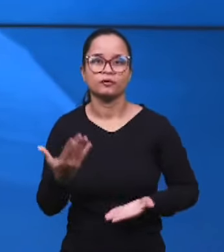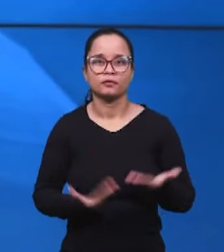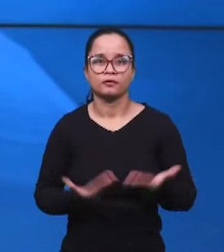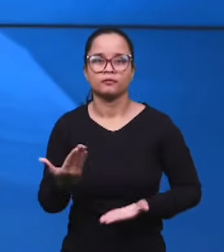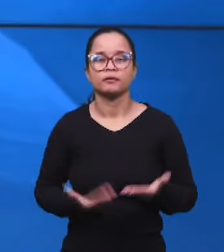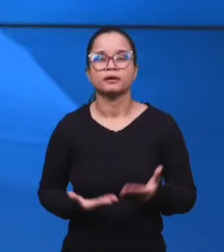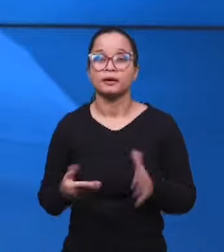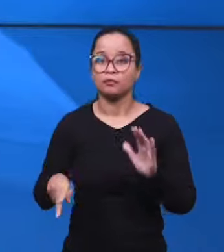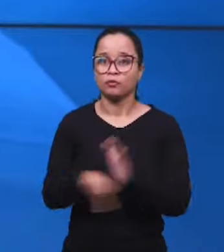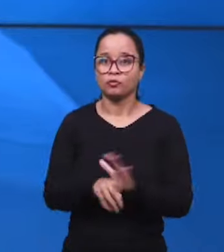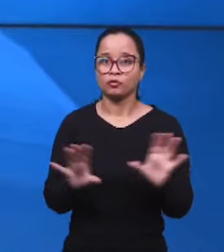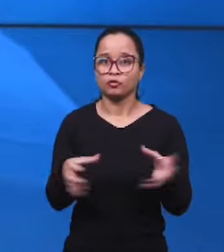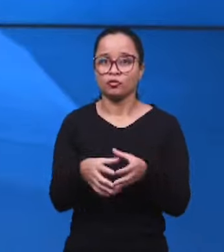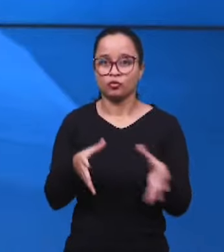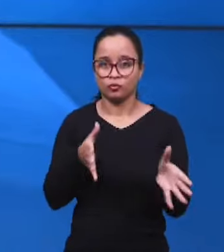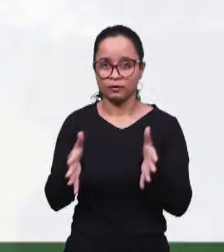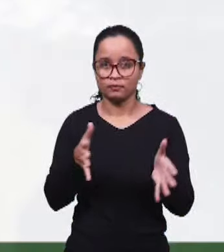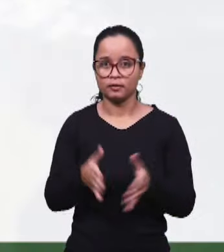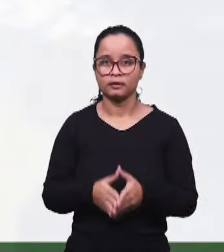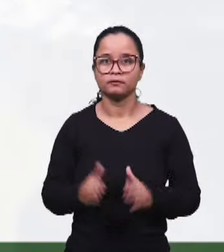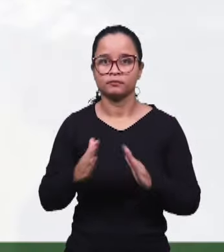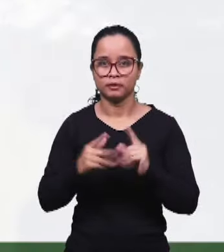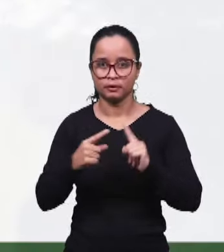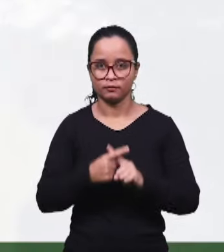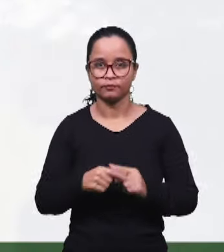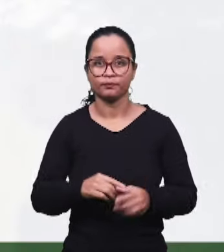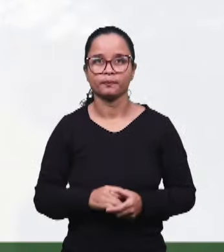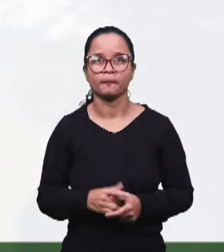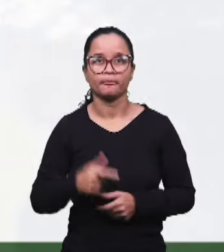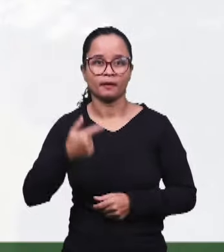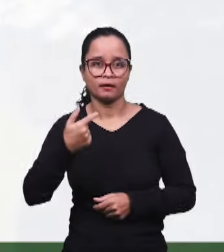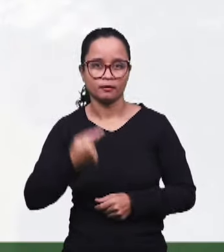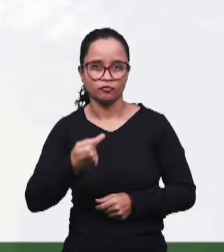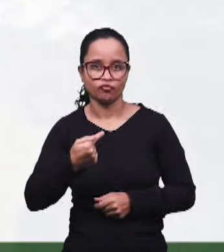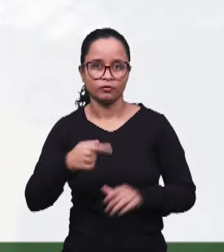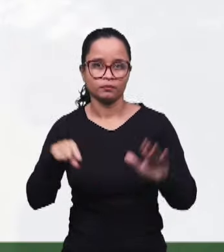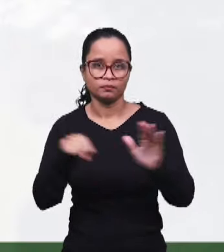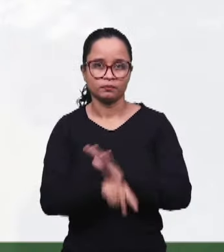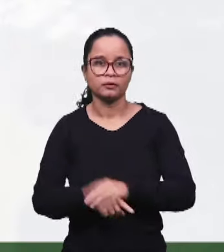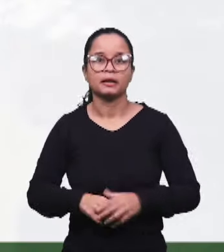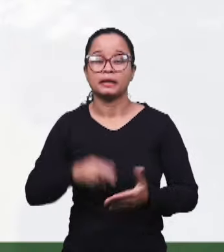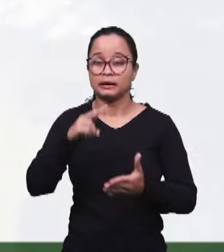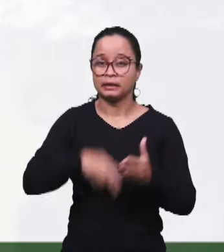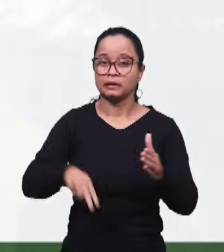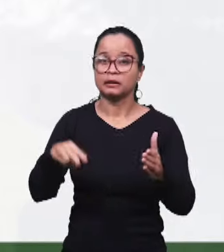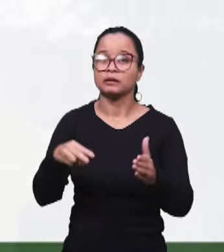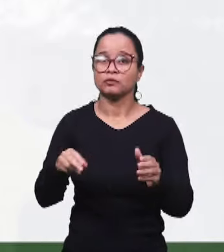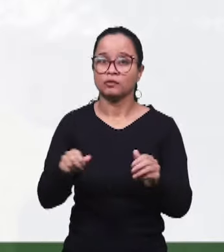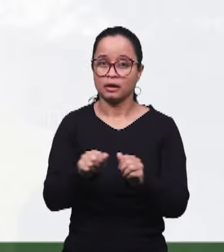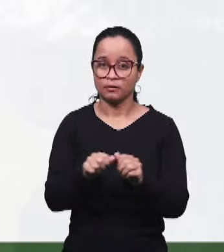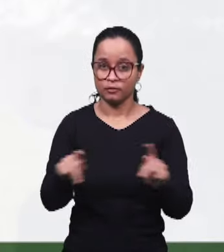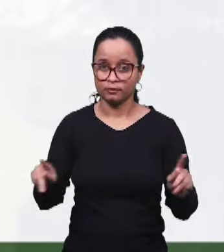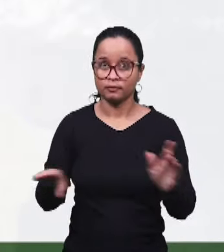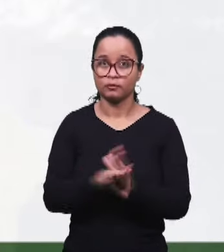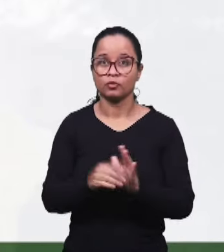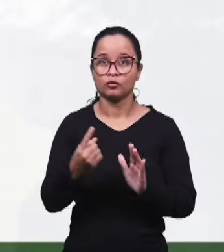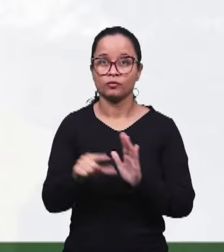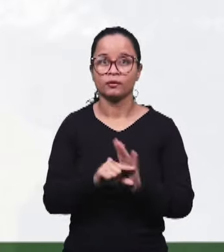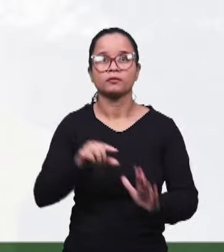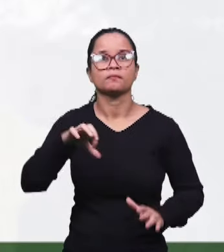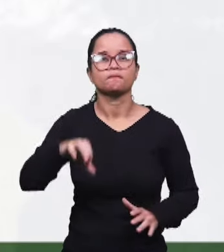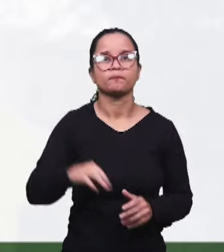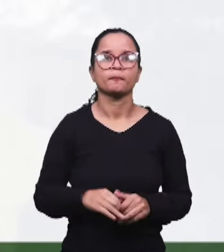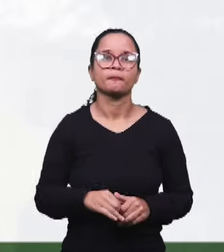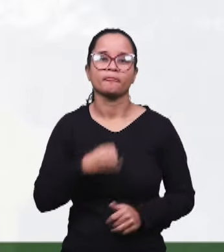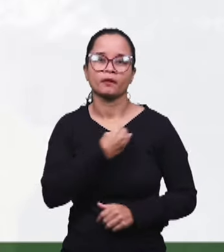à acessibilidade na igreja. É a 7ª pergunta. E ela diz assim: lendo Apocalipse capítulo 1, verso 9, o que João